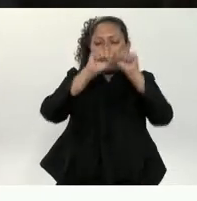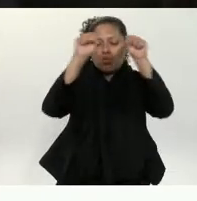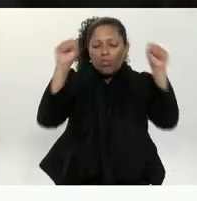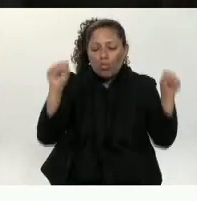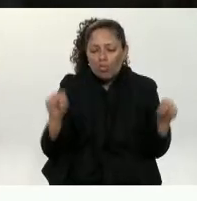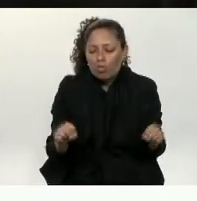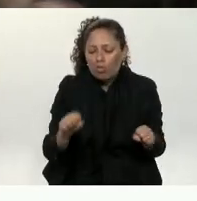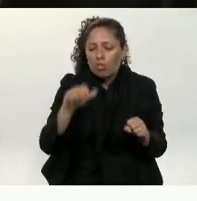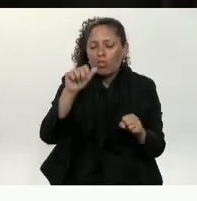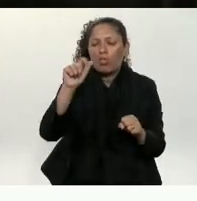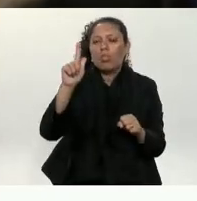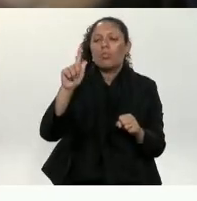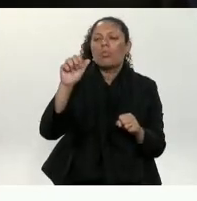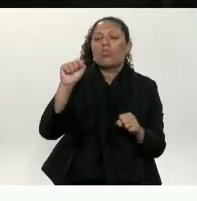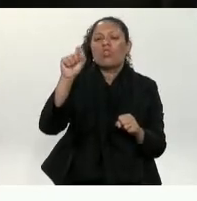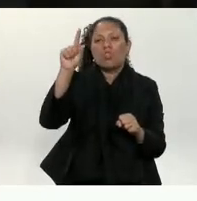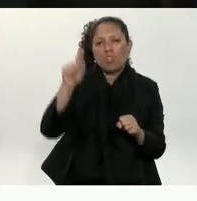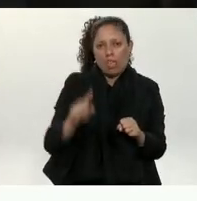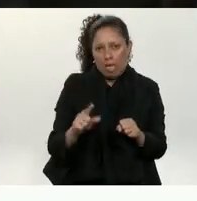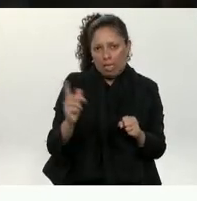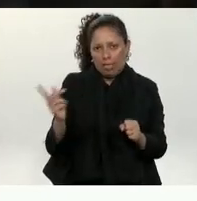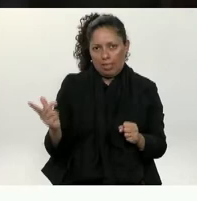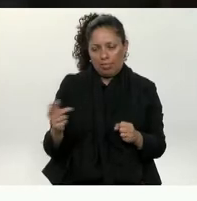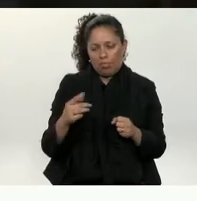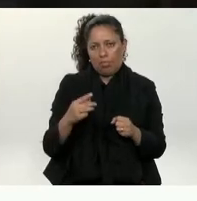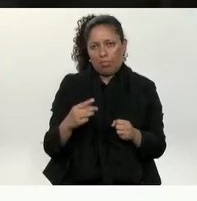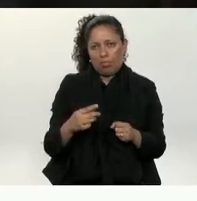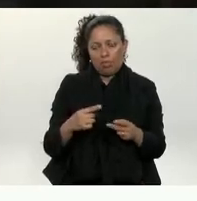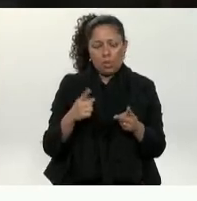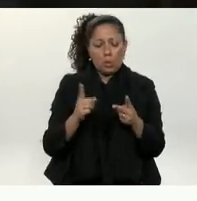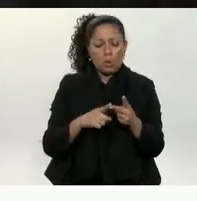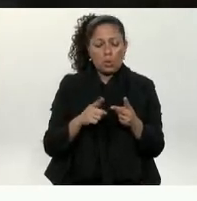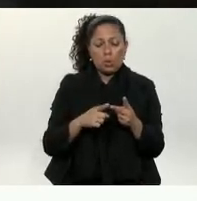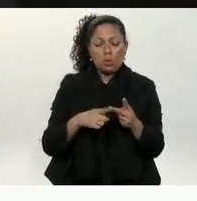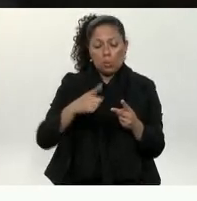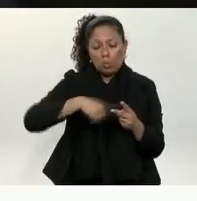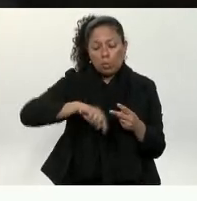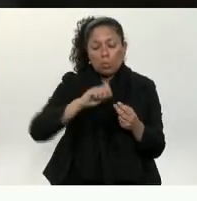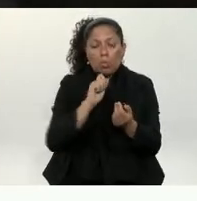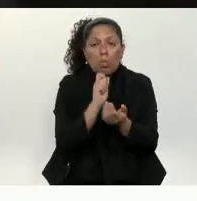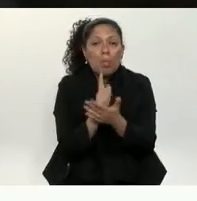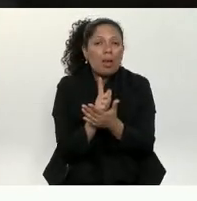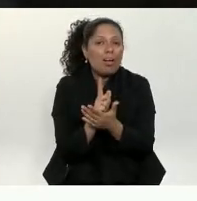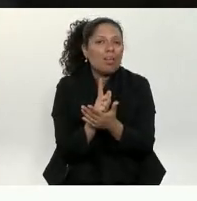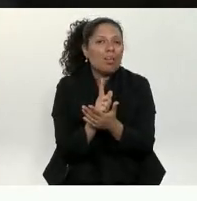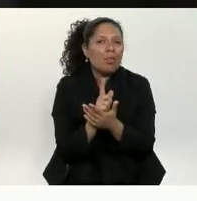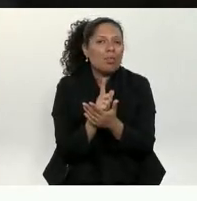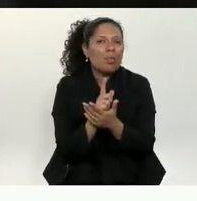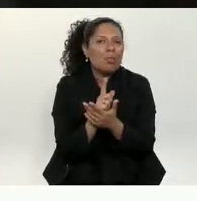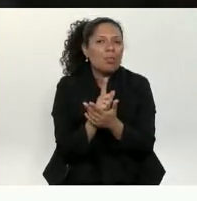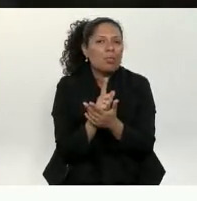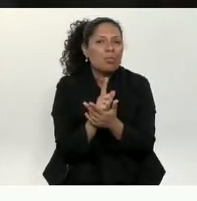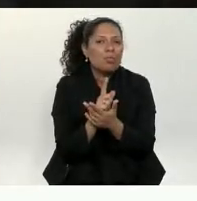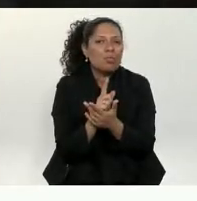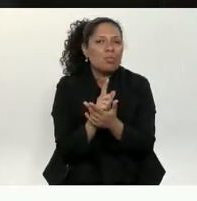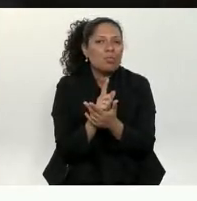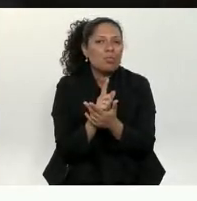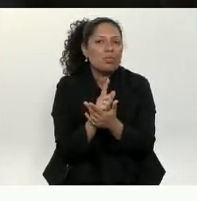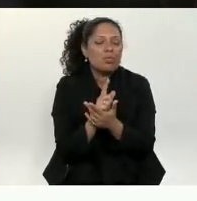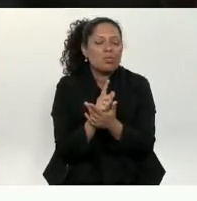gás. Segundo, é que a gente paga por estruturas de comercialização,